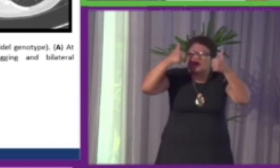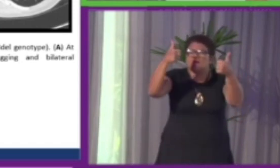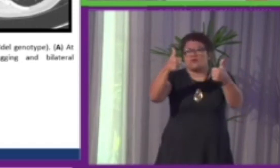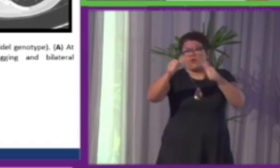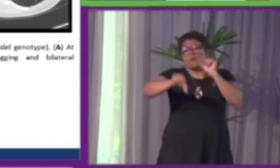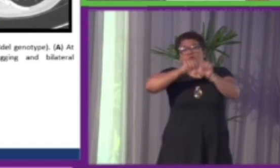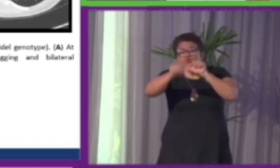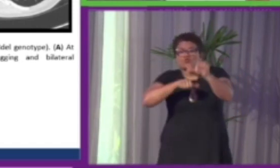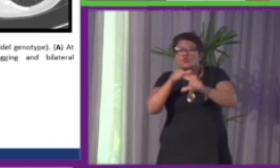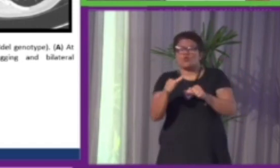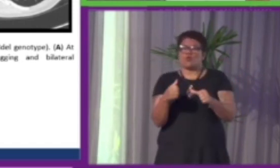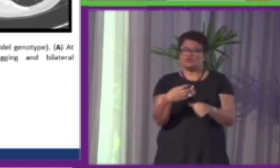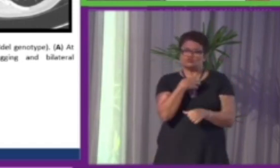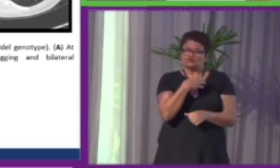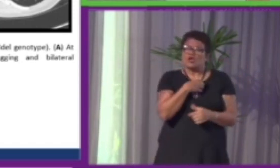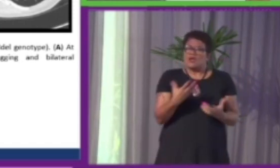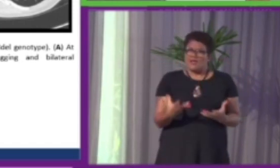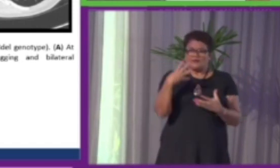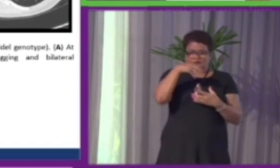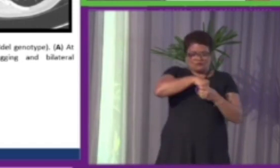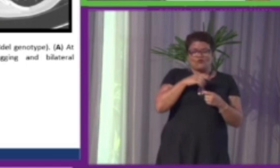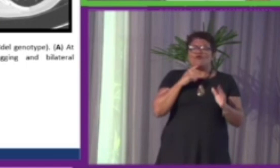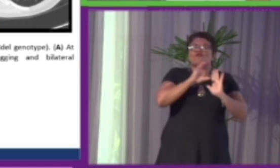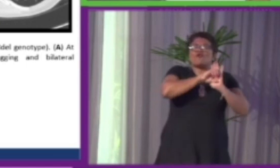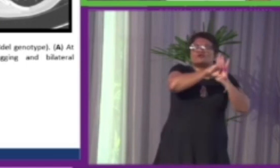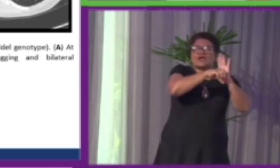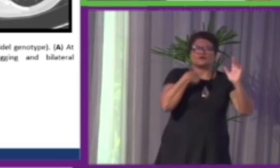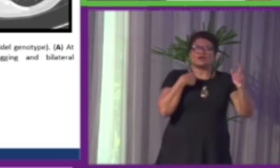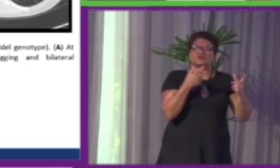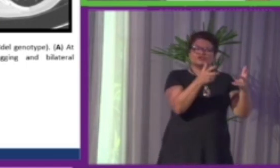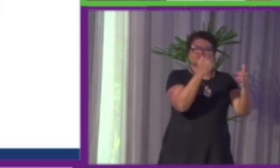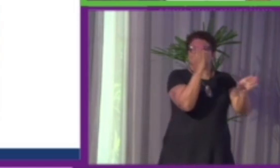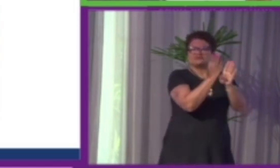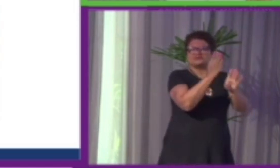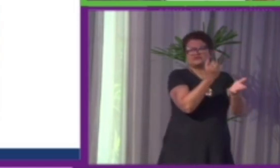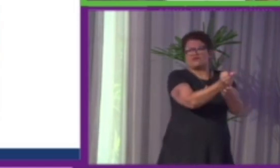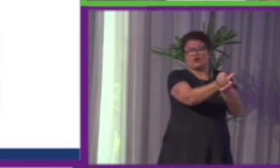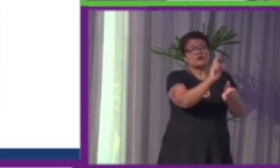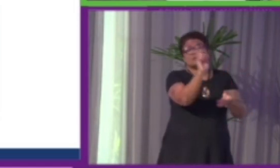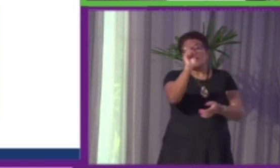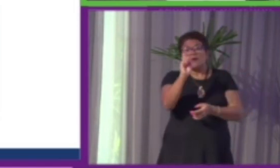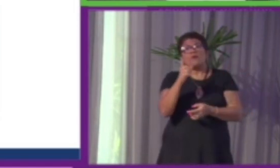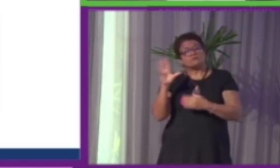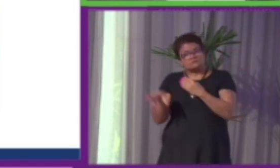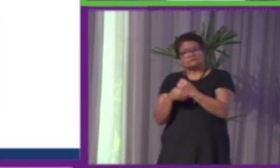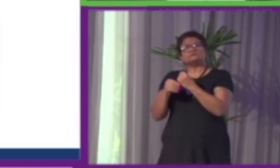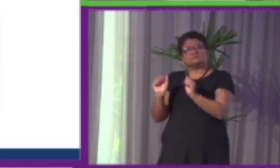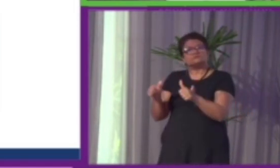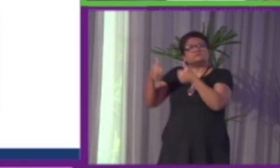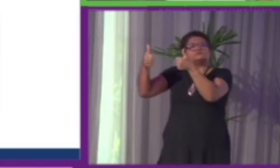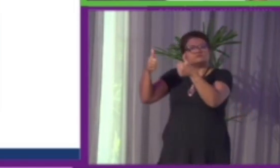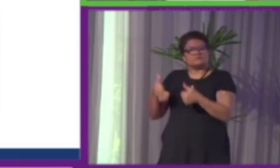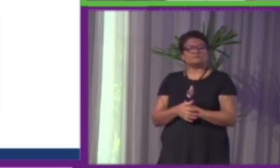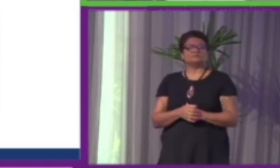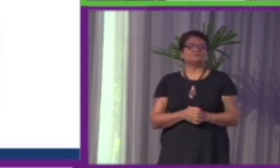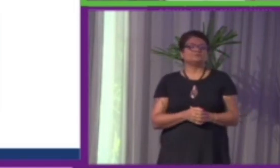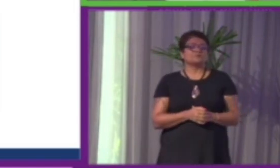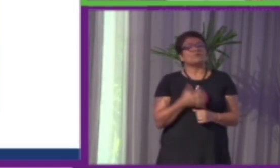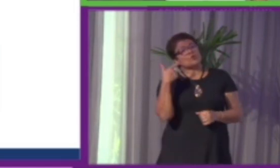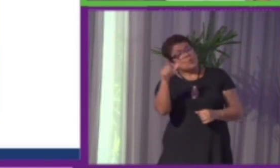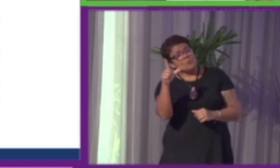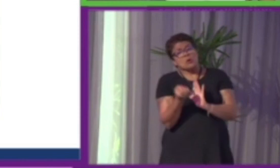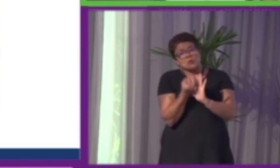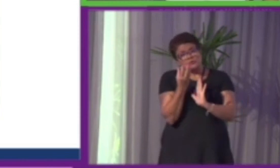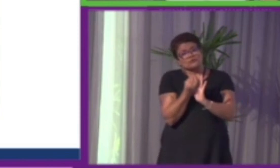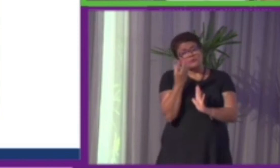a forma de alguns dogmas e conceitos que a gente tinha dentro da patologia. Um outro dado muito importante era a